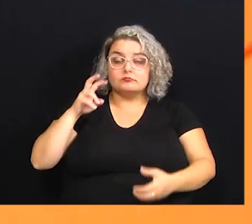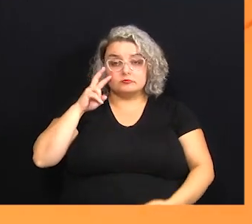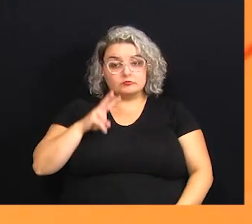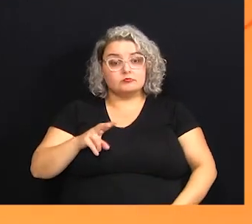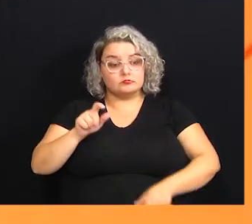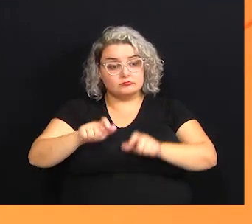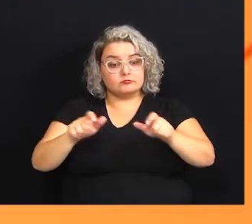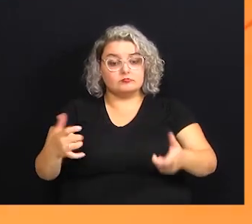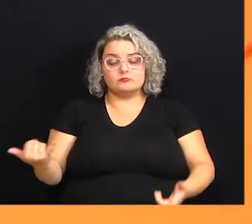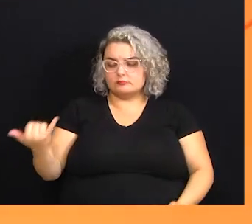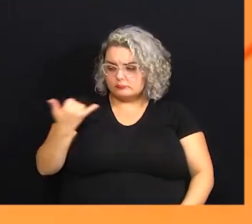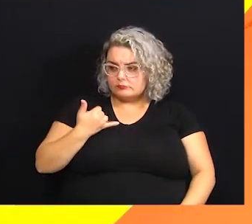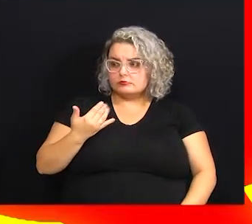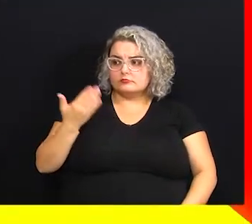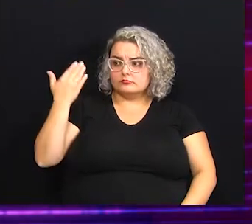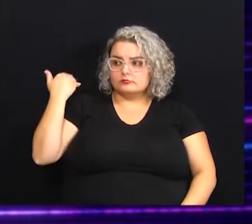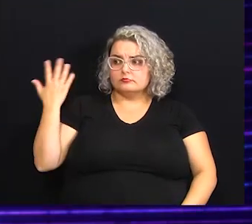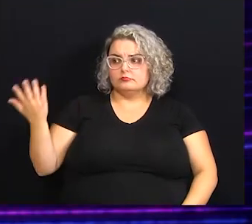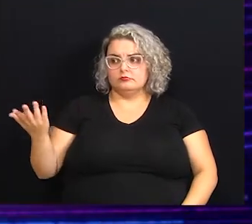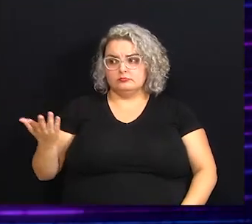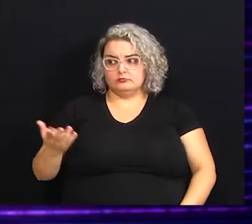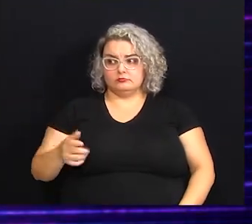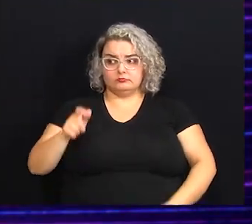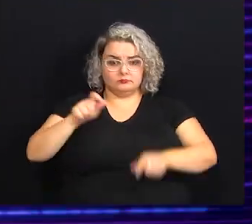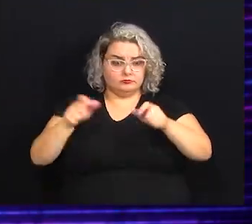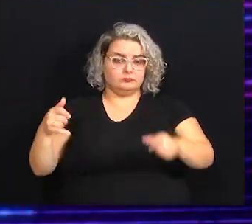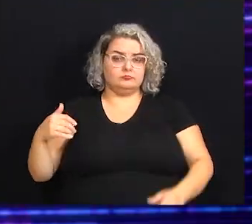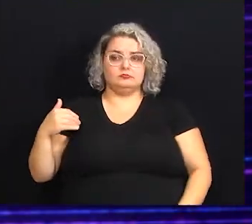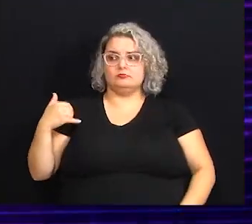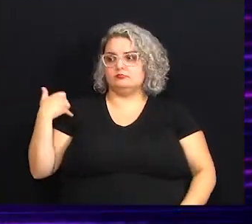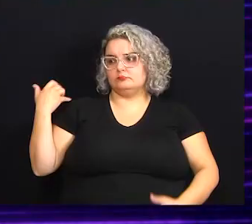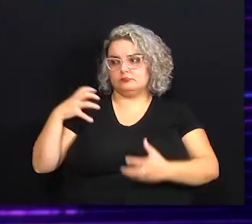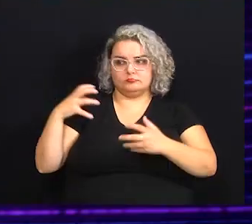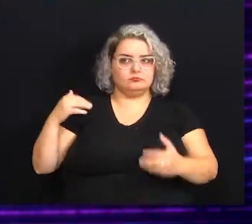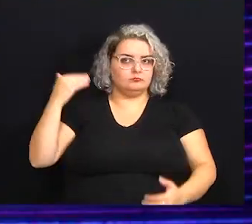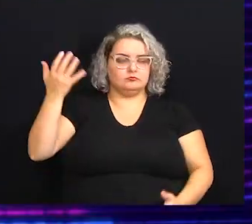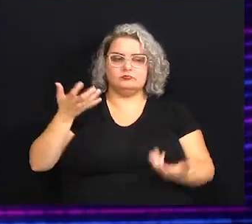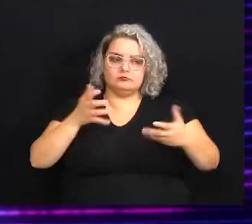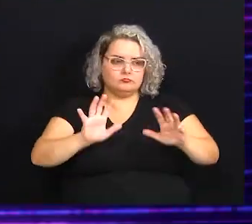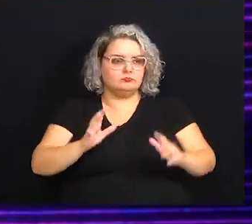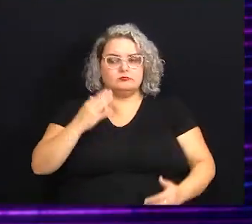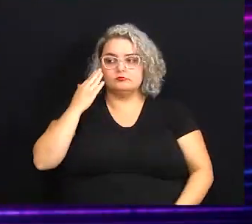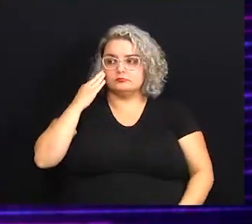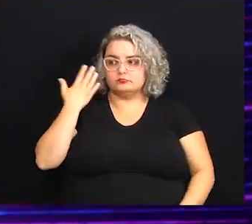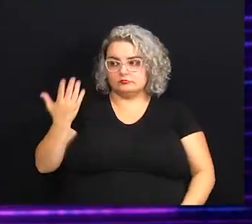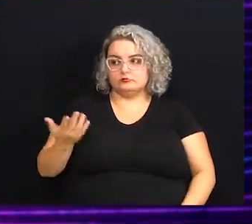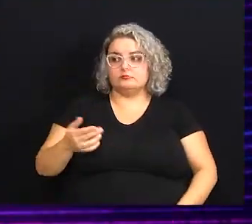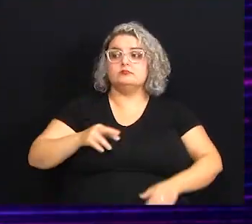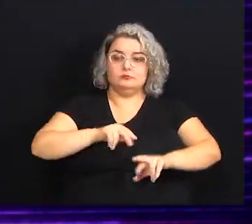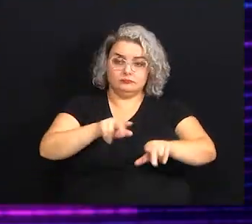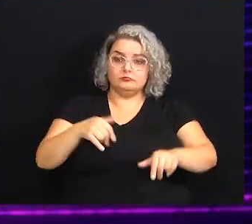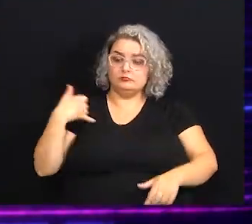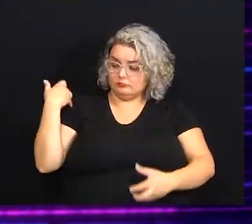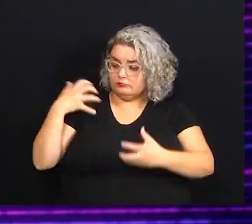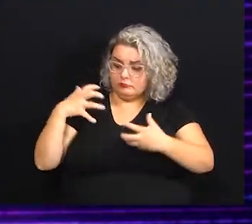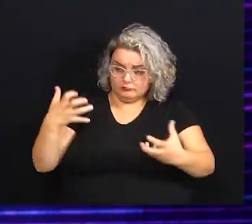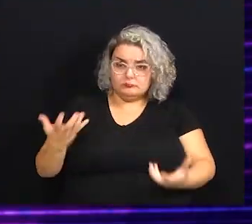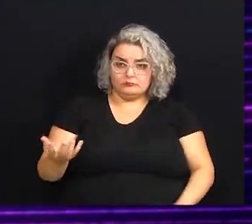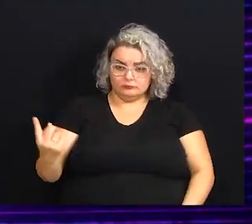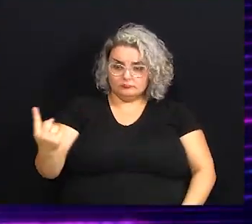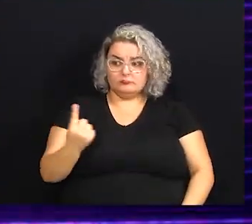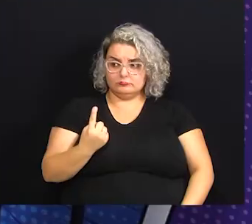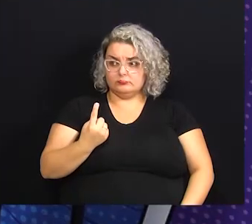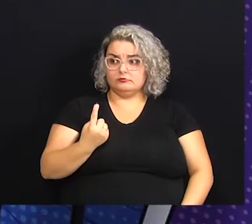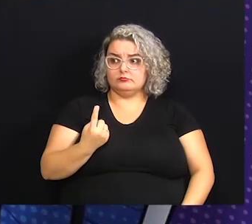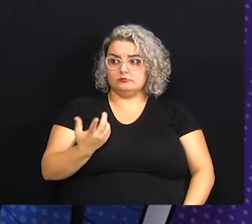visto, muitas vezes falavam para mim antigamente, não, porque a pessoa mais velha foi criada de outro jeito, não vai querer saber. Já teve muitos casos de pessoas mais velhas que